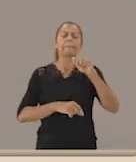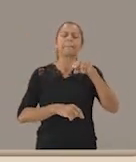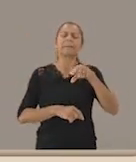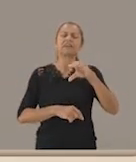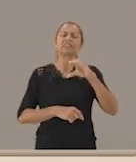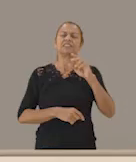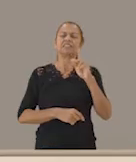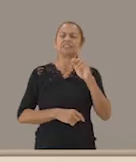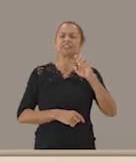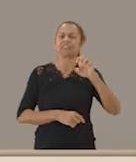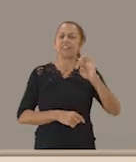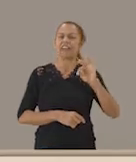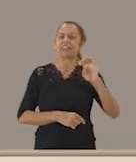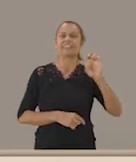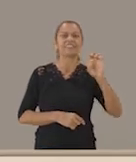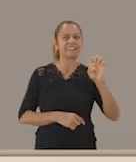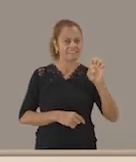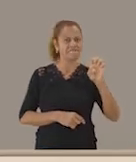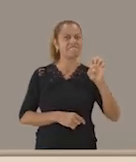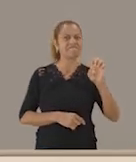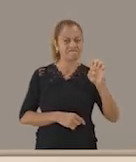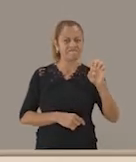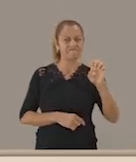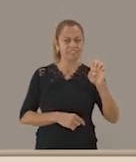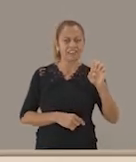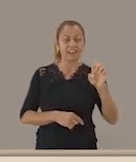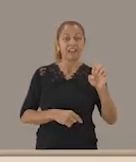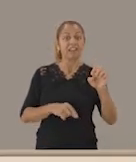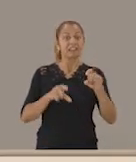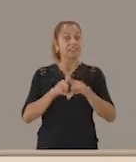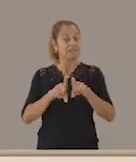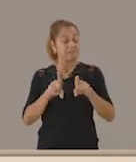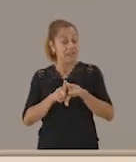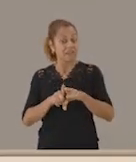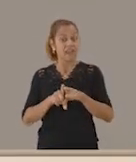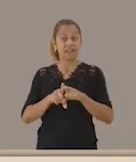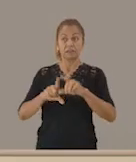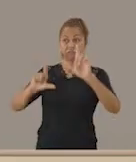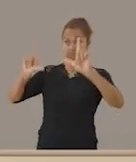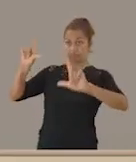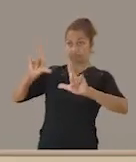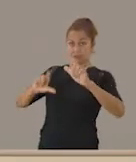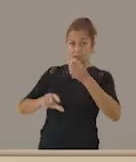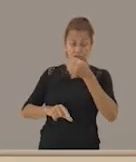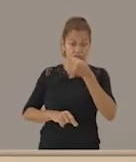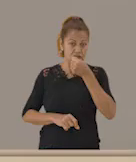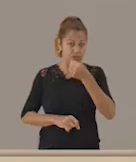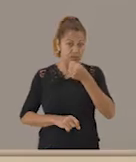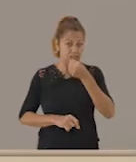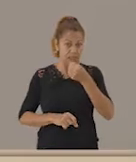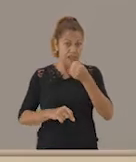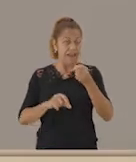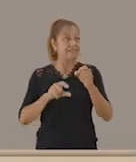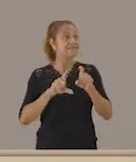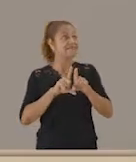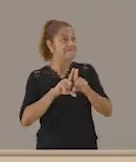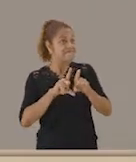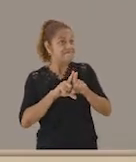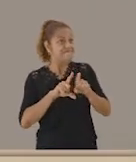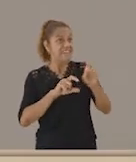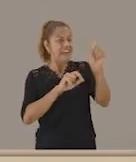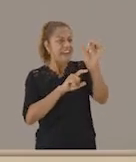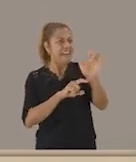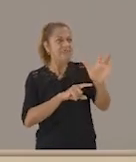comunicação impressos, chamadas no telejornalismo e das imagens para atrair o